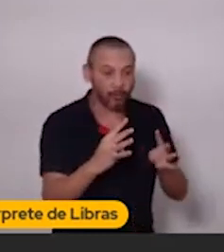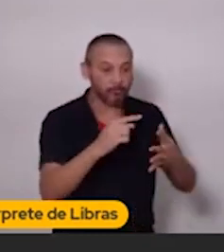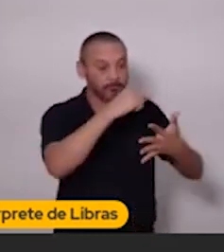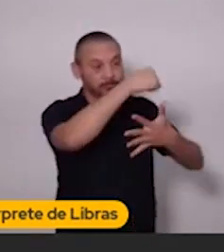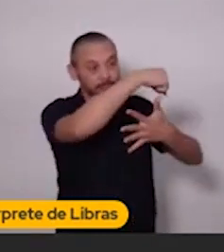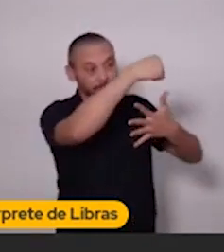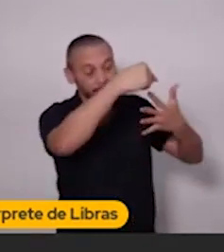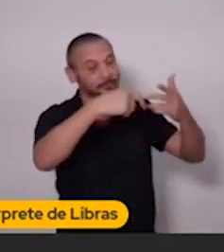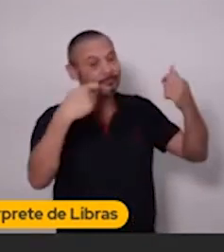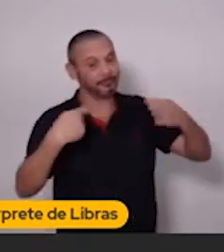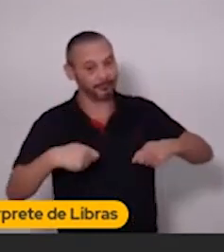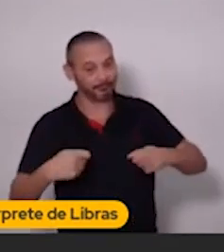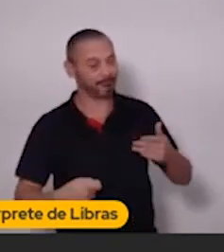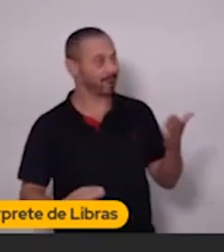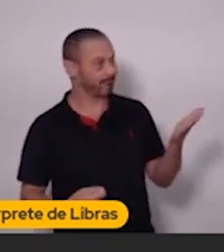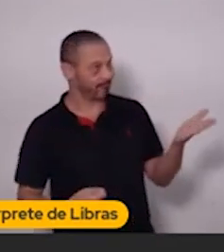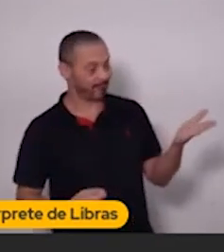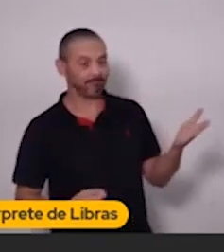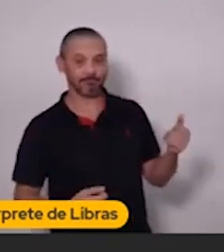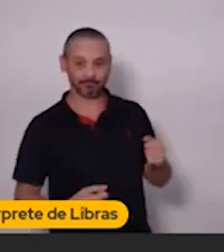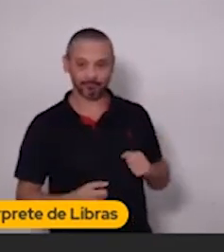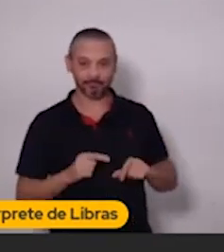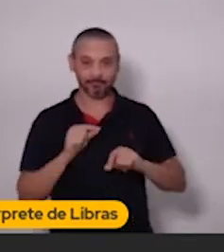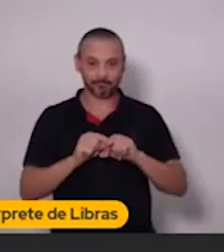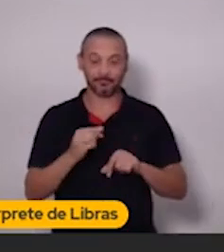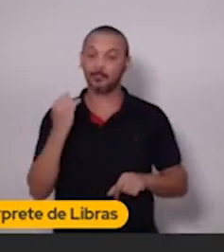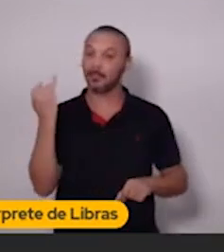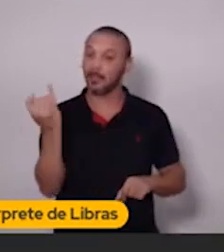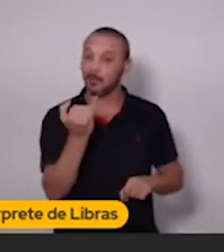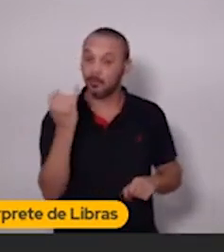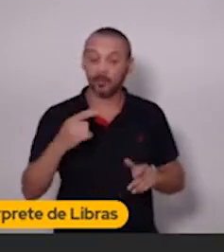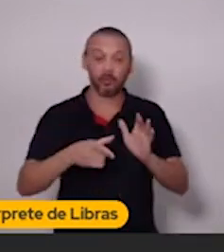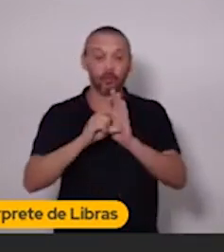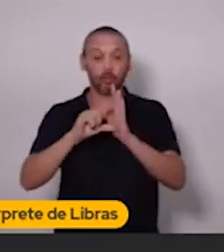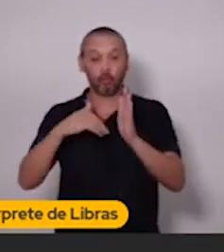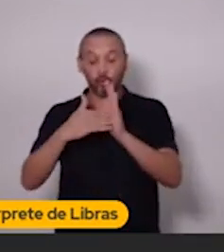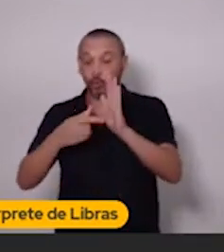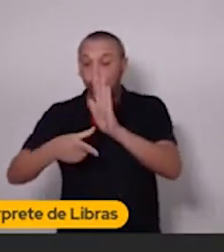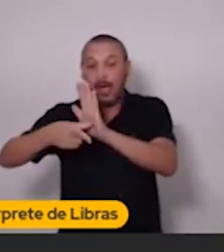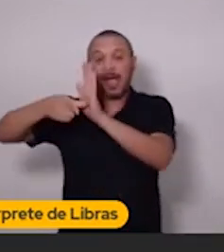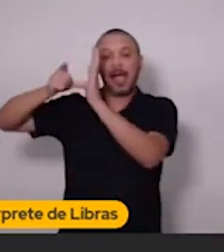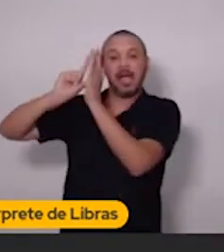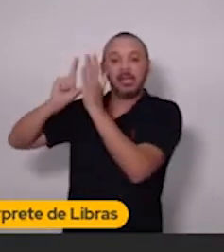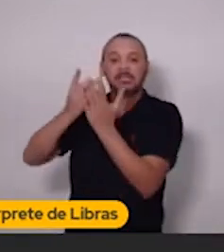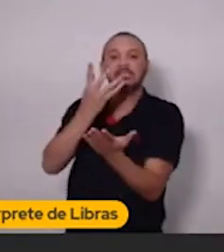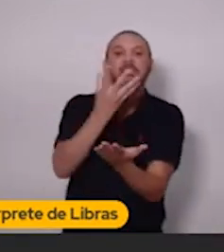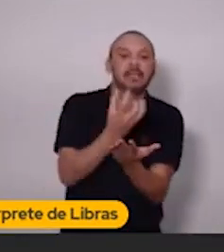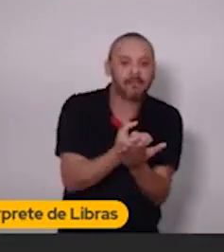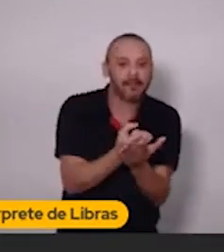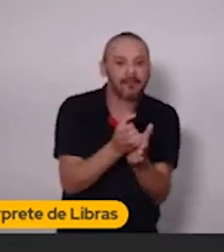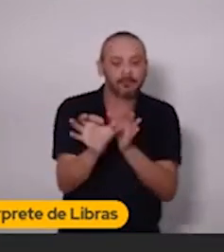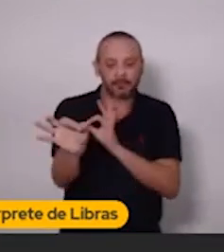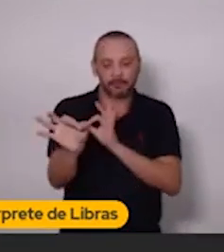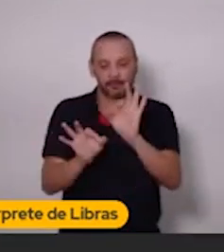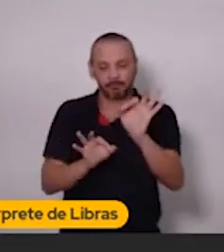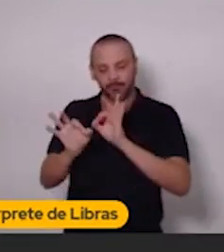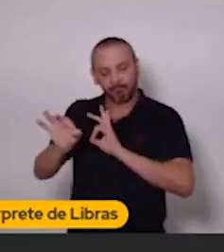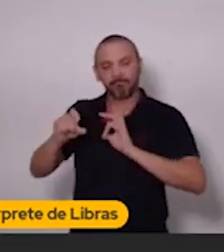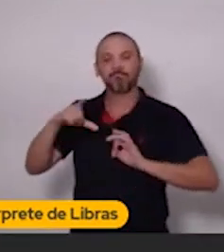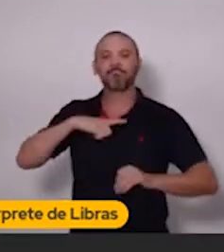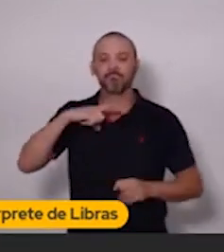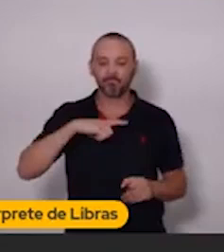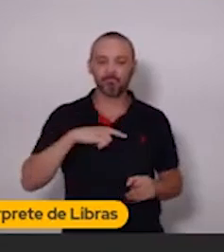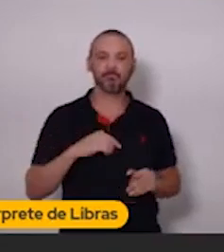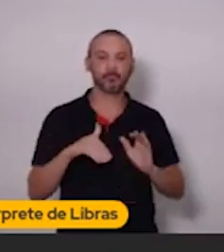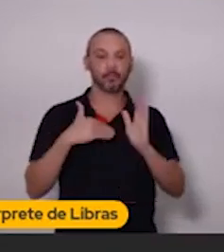falar agora. A pré-produção é, de fato, tudo que a gente faz antes da gravação, né? Então, cada coisa que você faz ou deixa de